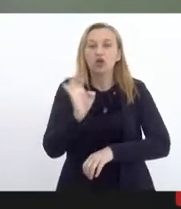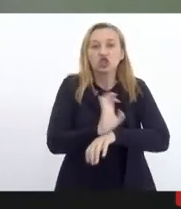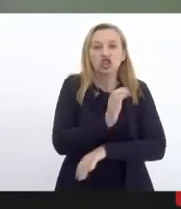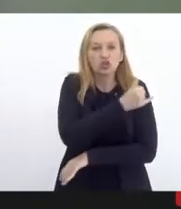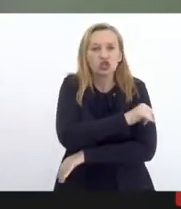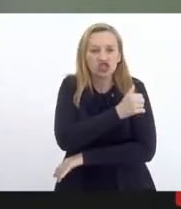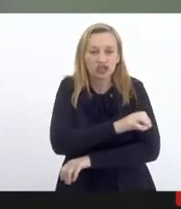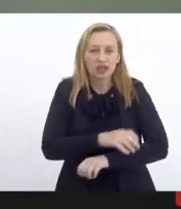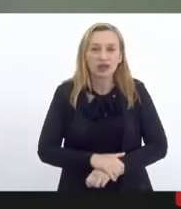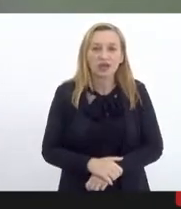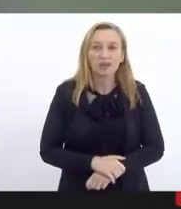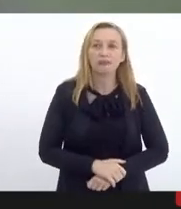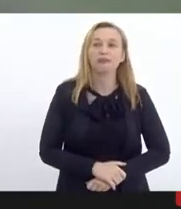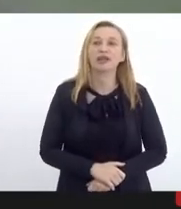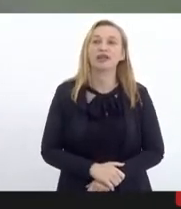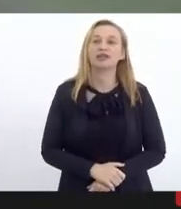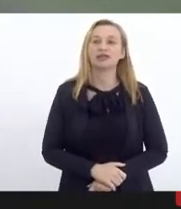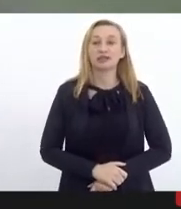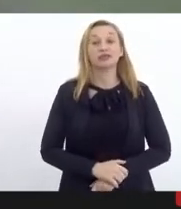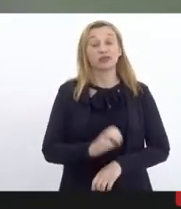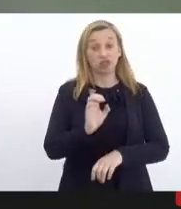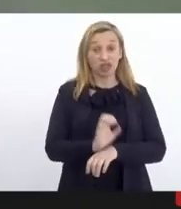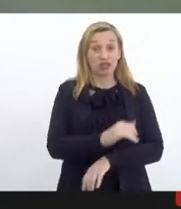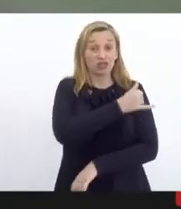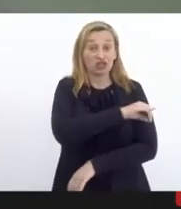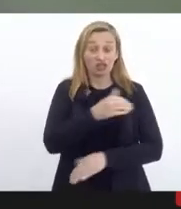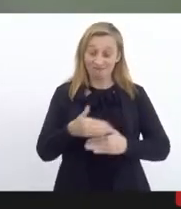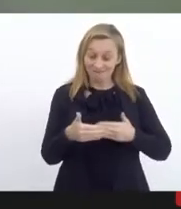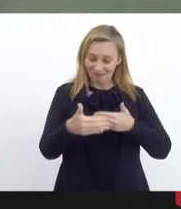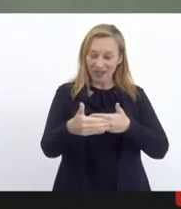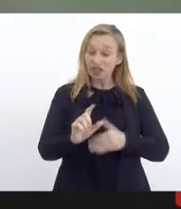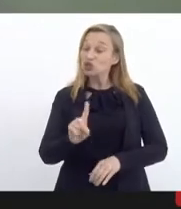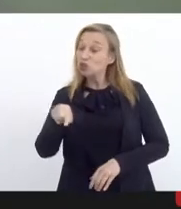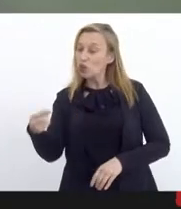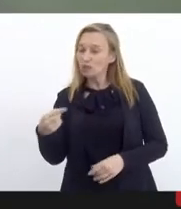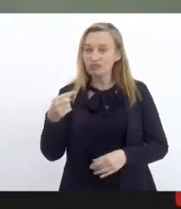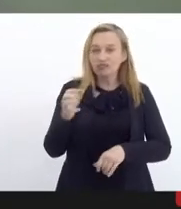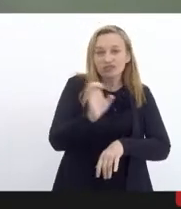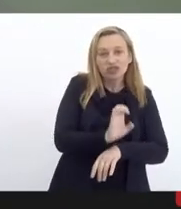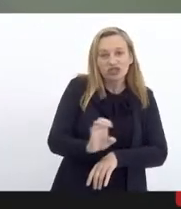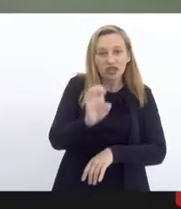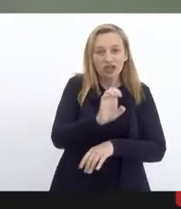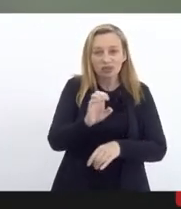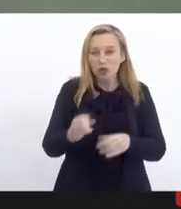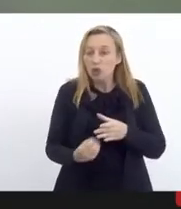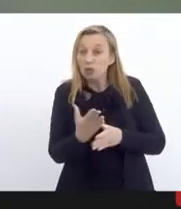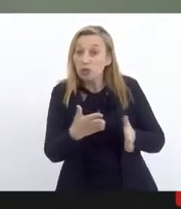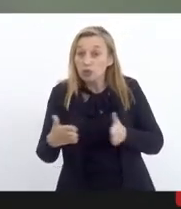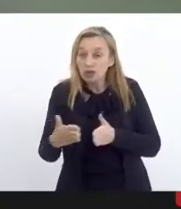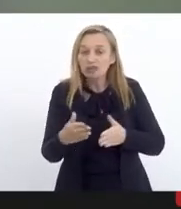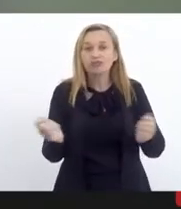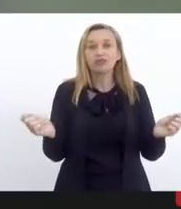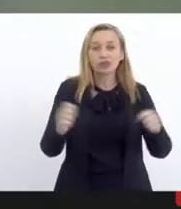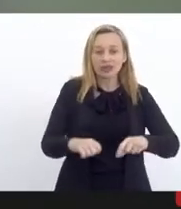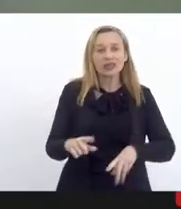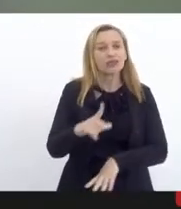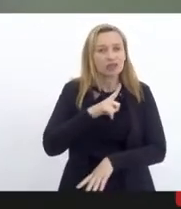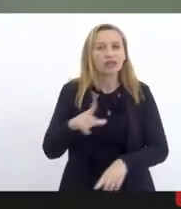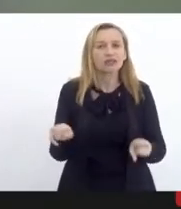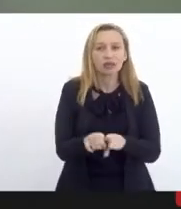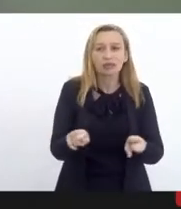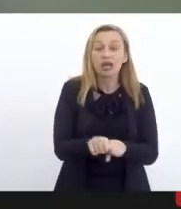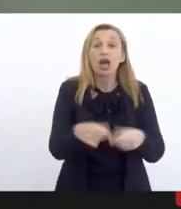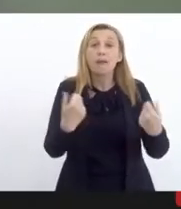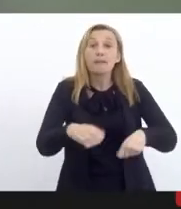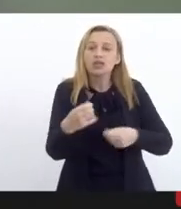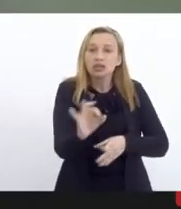Janeiro, para isso, para o estado de Janeiro sair à frente dos outros estados produtores e que tem potencial, ele precisa